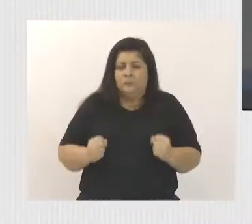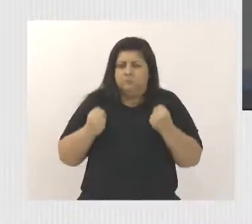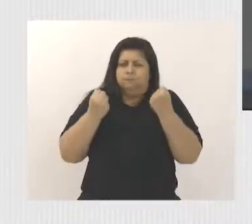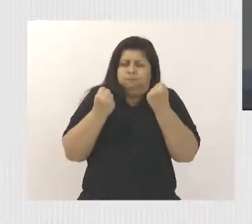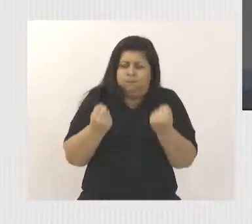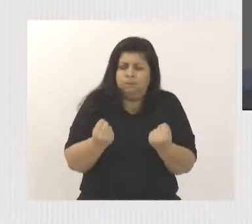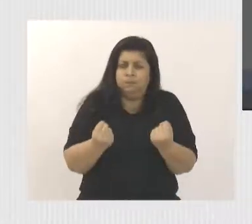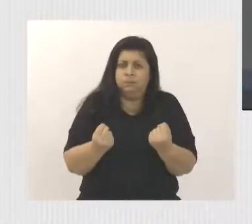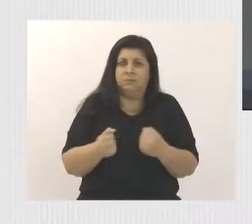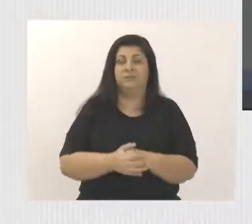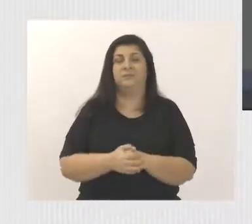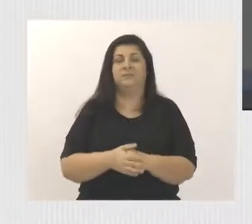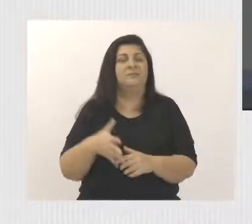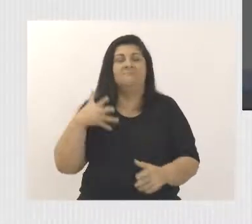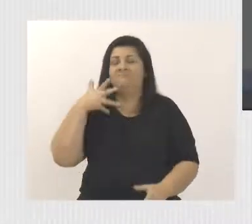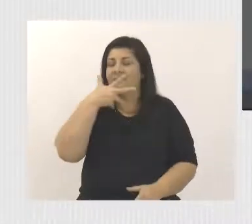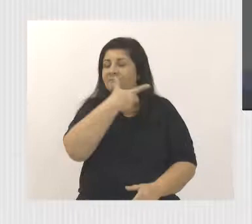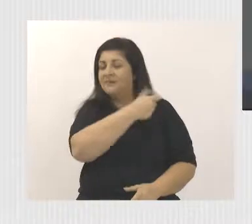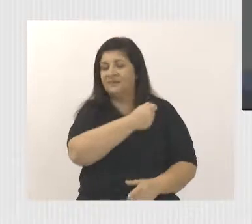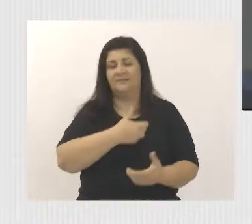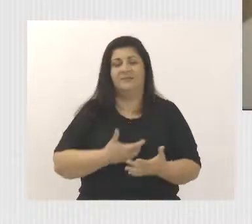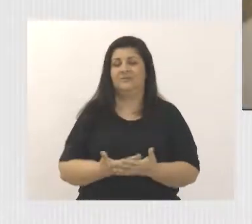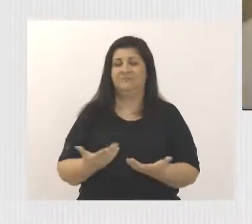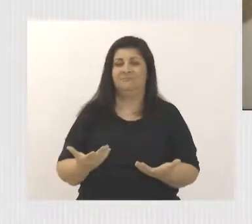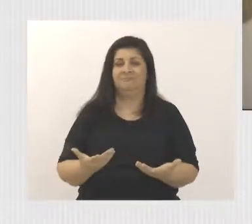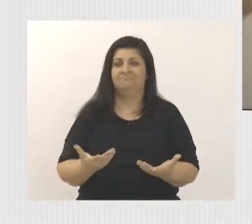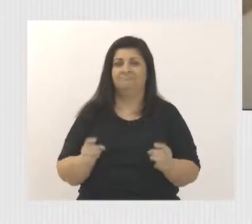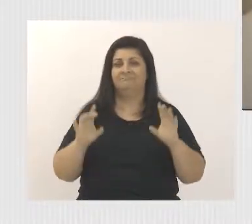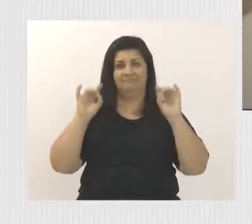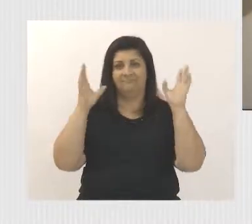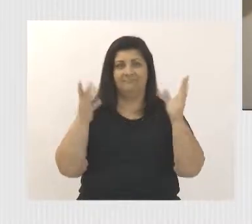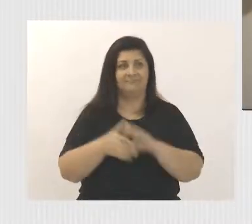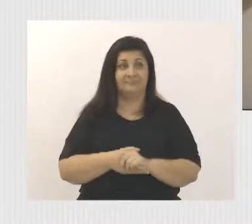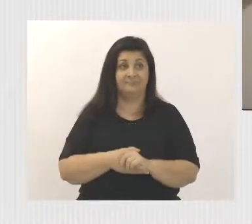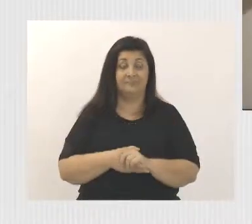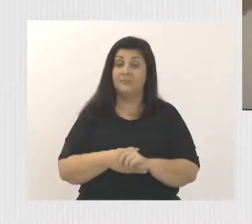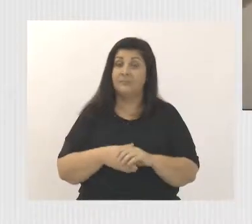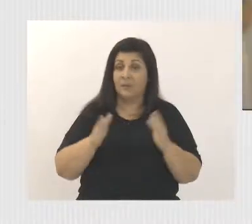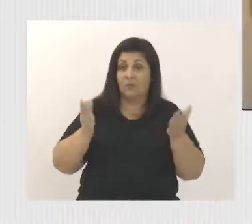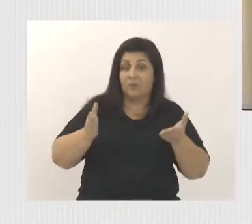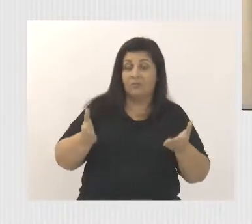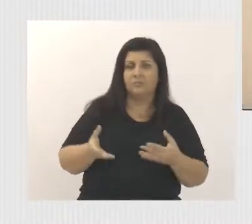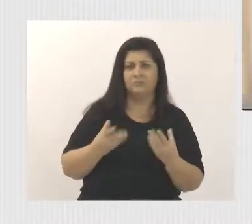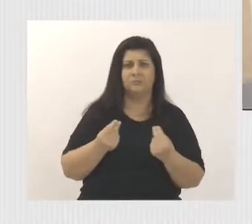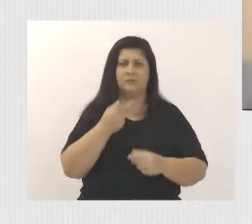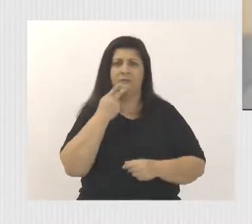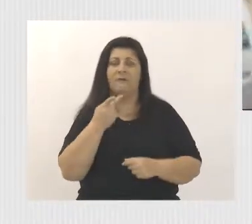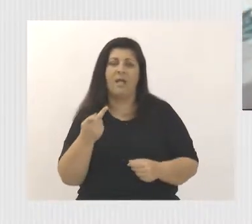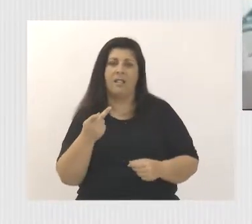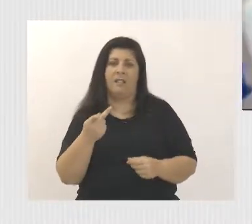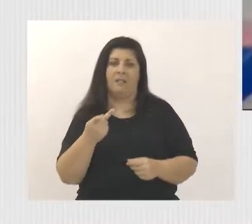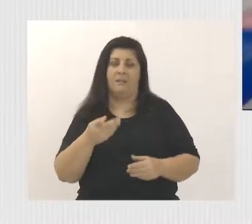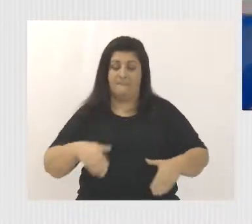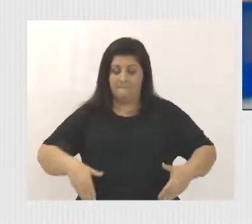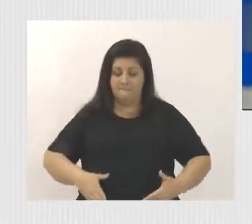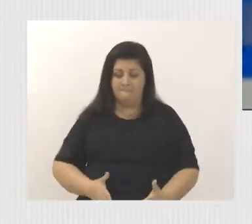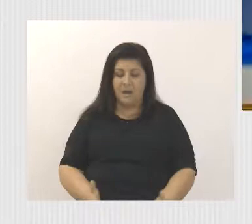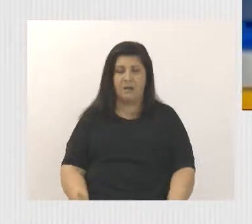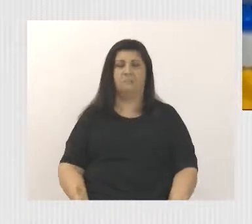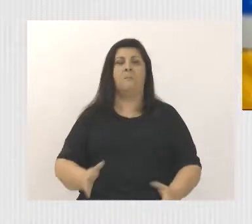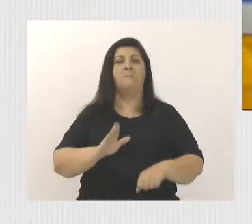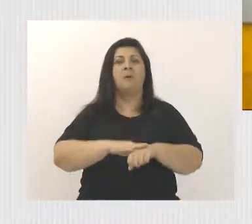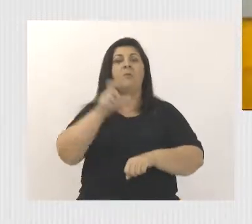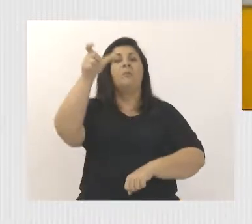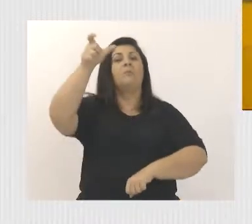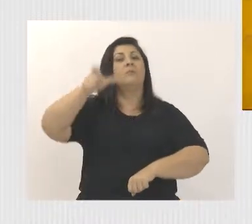energia e é maravilhoso, assim, é sublime. Nos dias de hoje, muito se fala em humanização do parto, seja ele normal